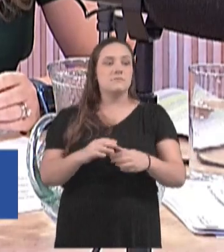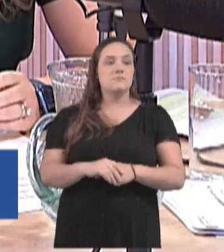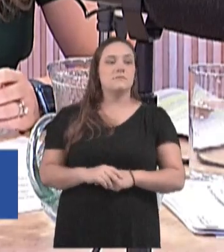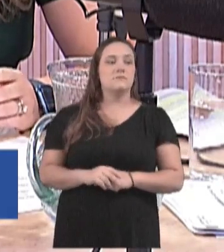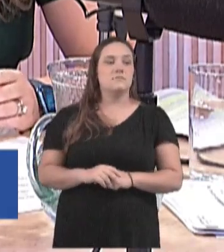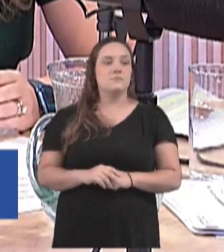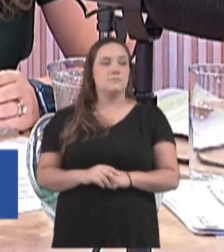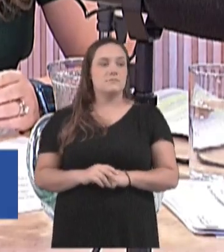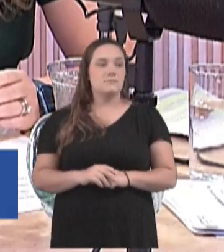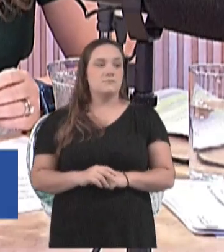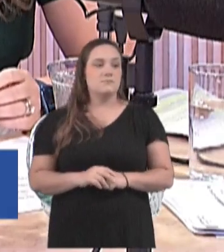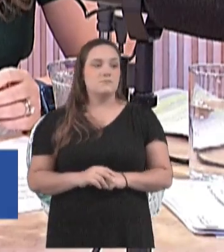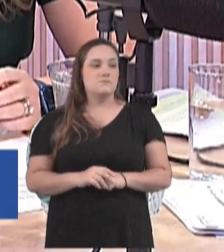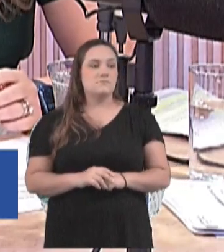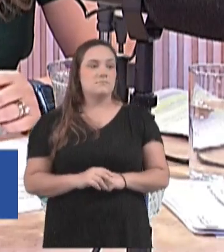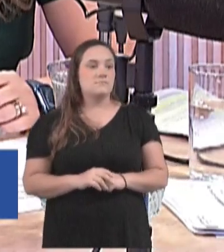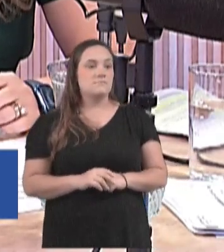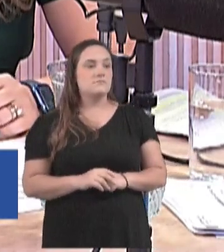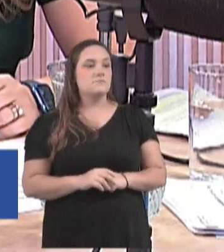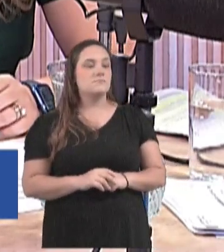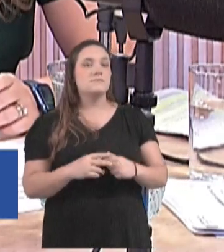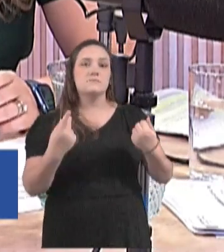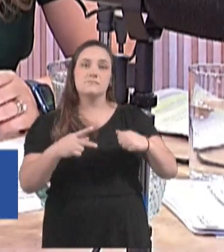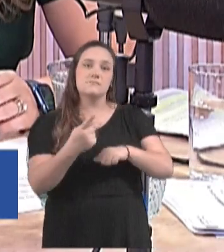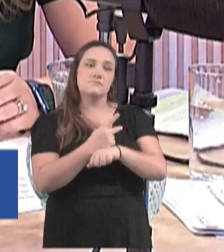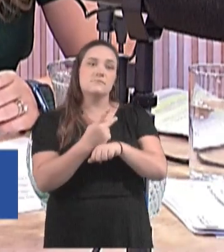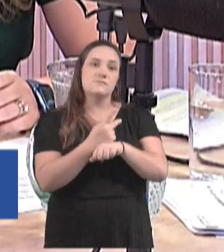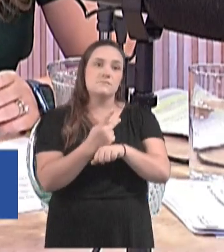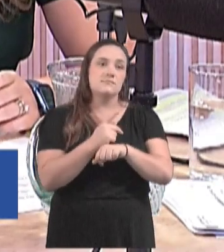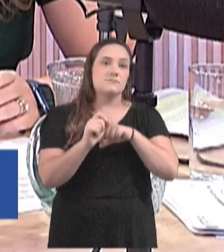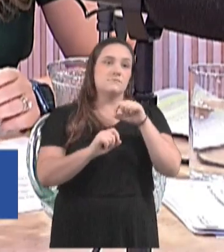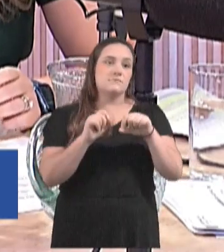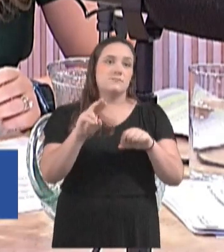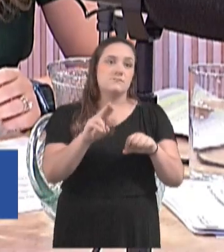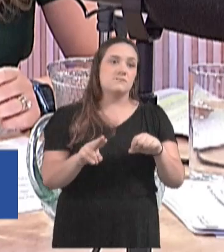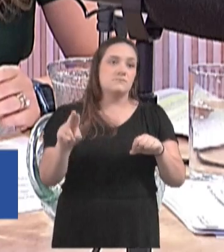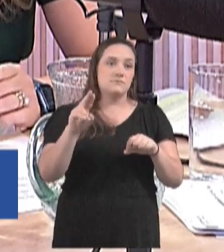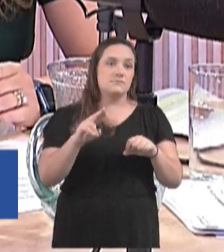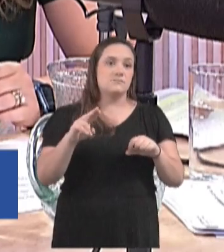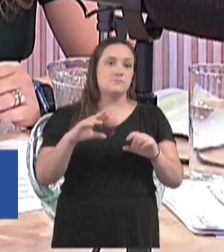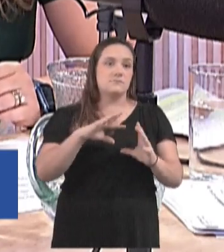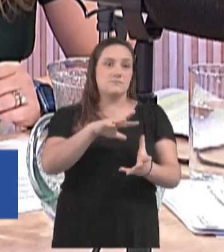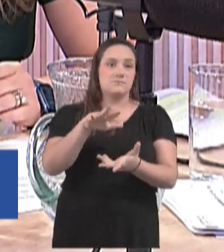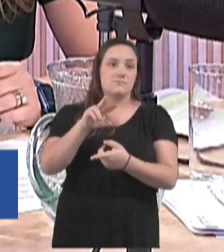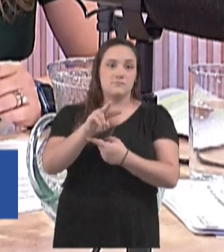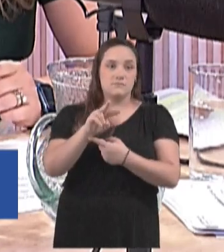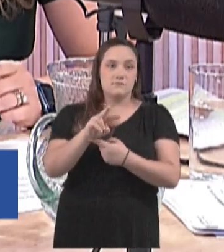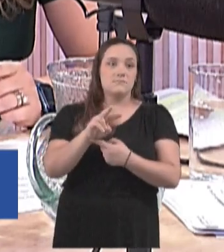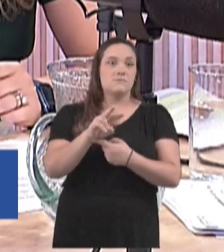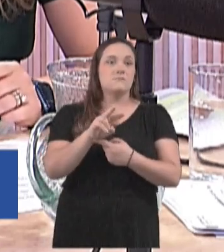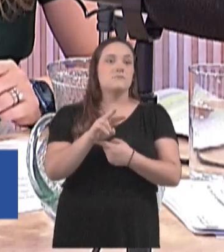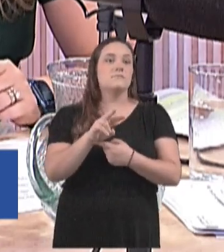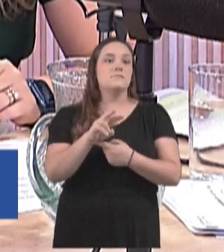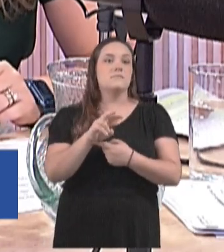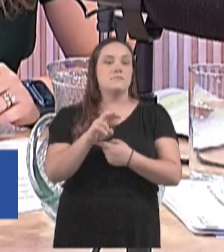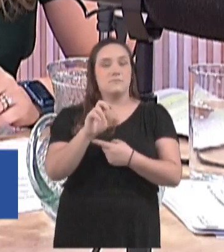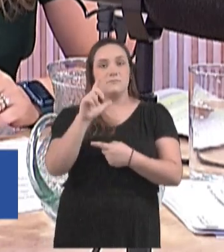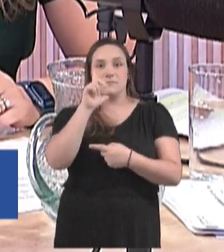é que assim, a gente tem que buscar no máximo o uso sustentável para a gente preservar a água.